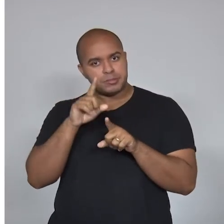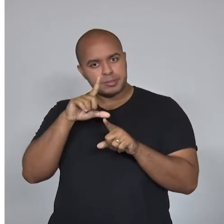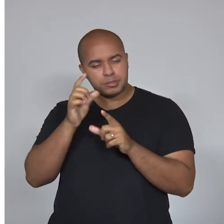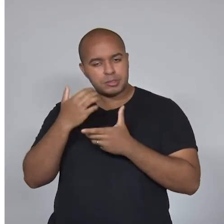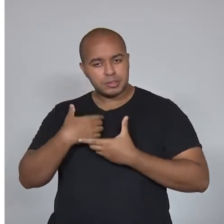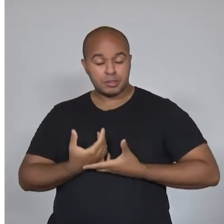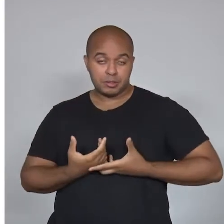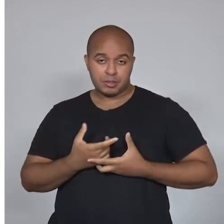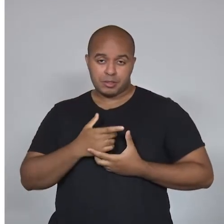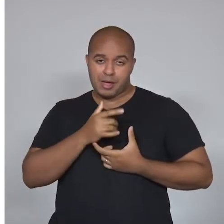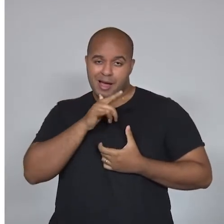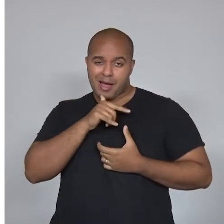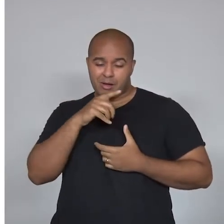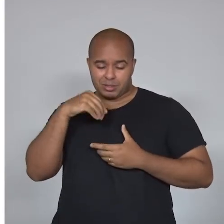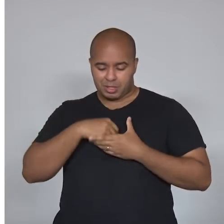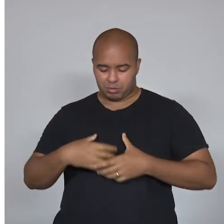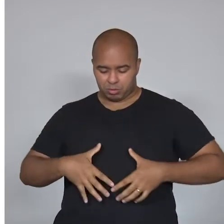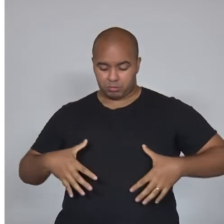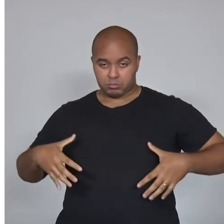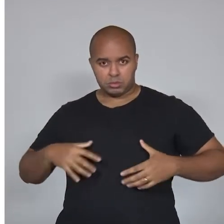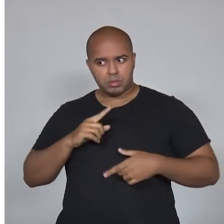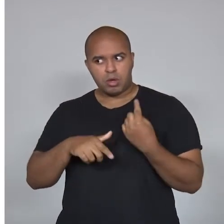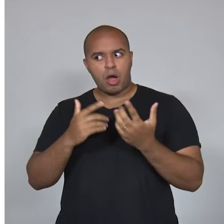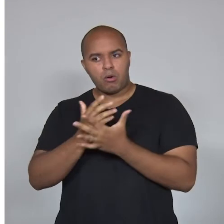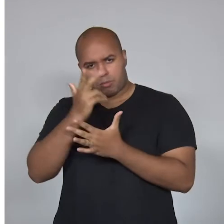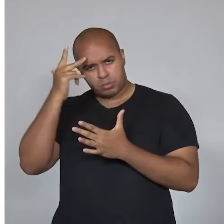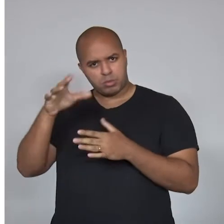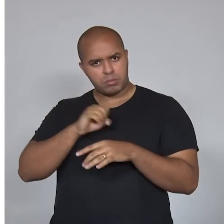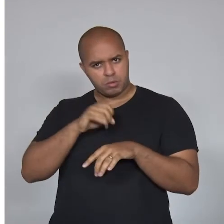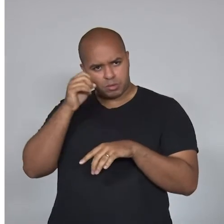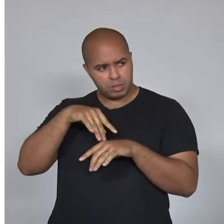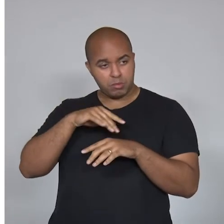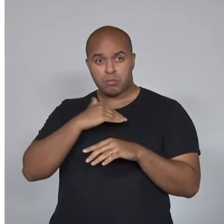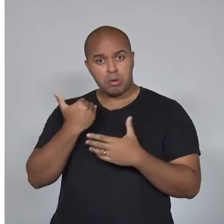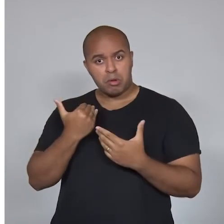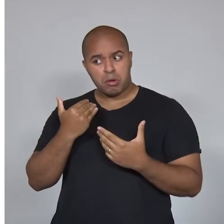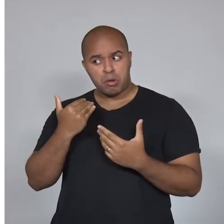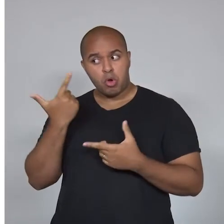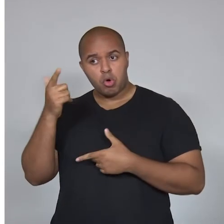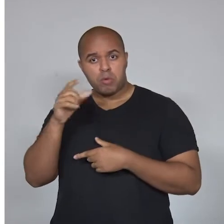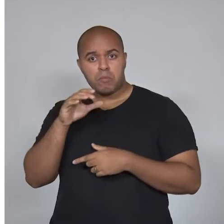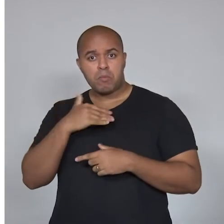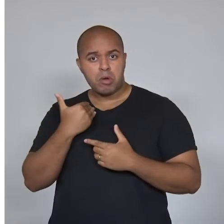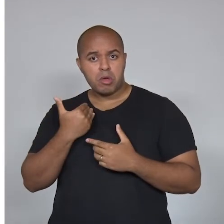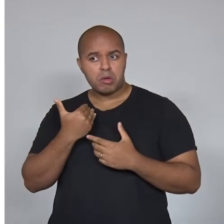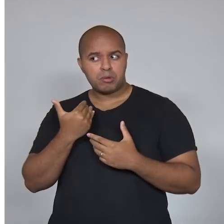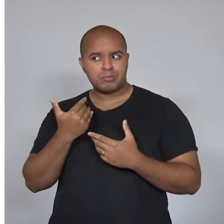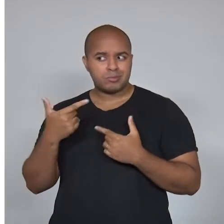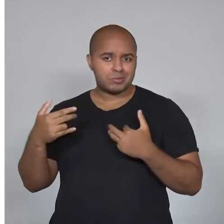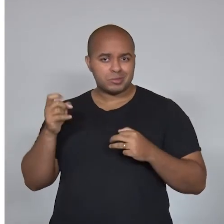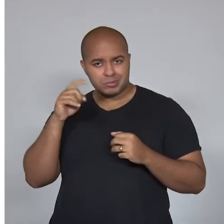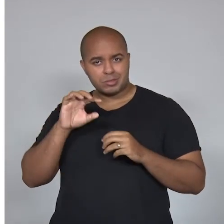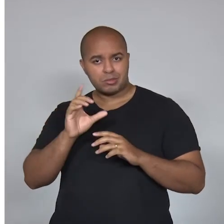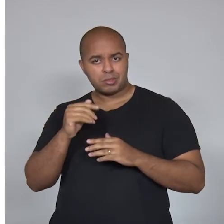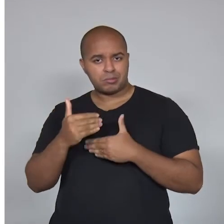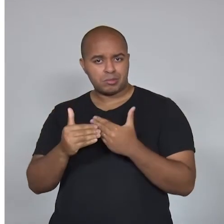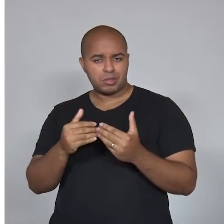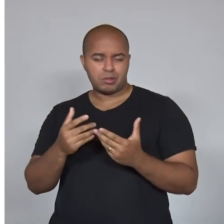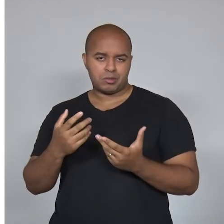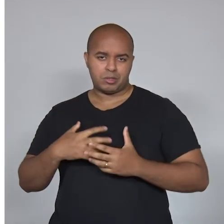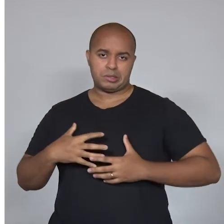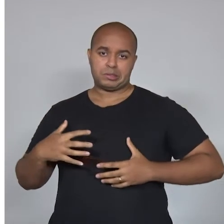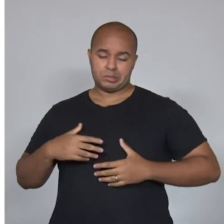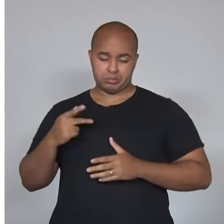Algumas vítimas morreram poucos dias após contrair a gripe, enquanto outros morreram de complicações secundárias, como